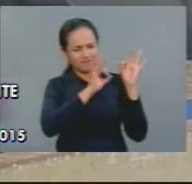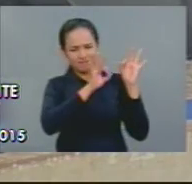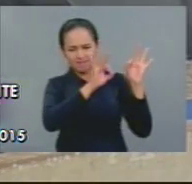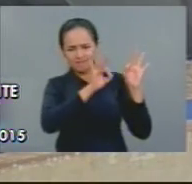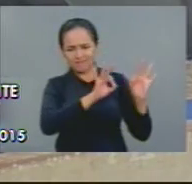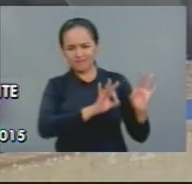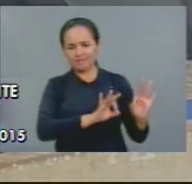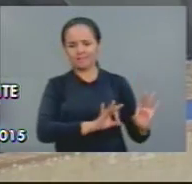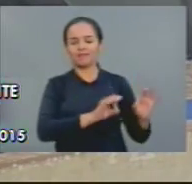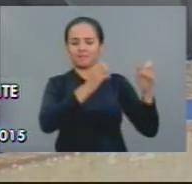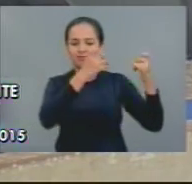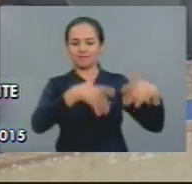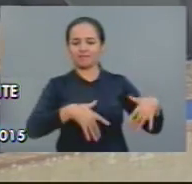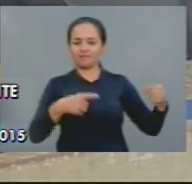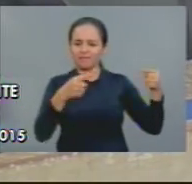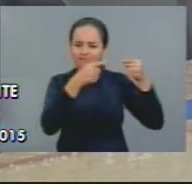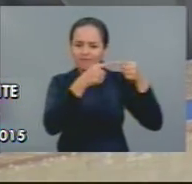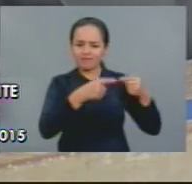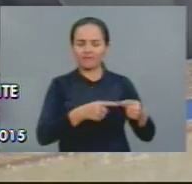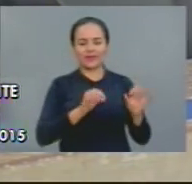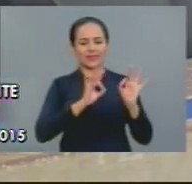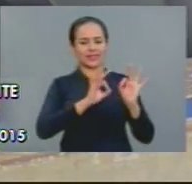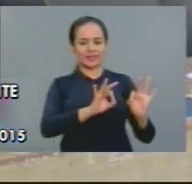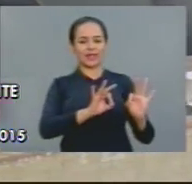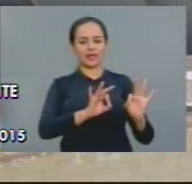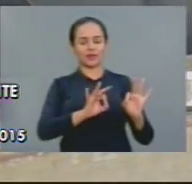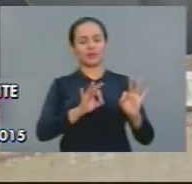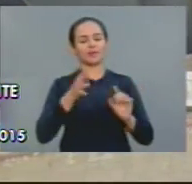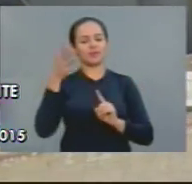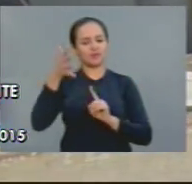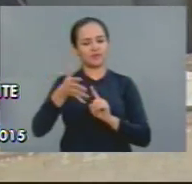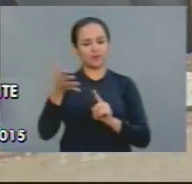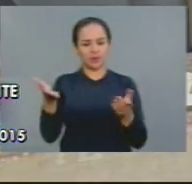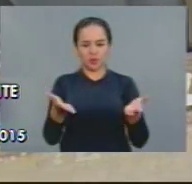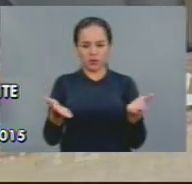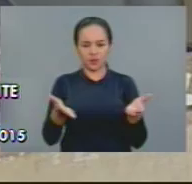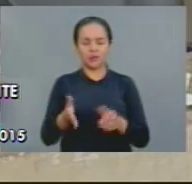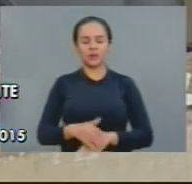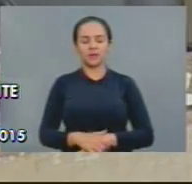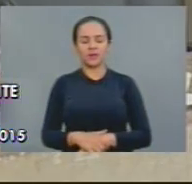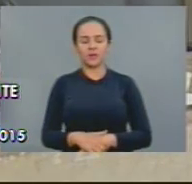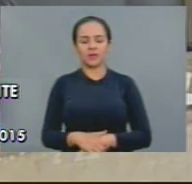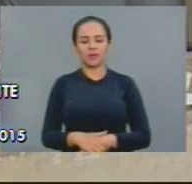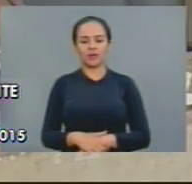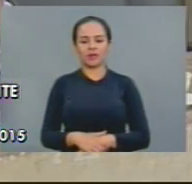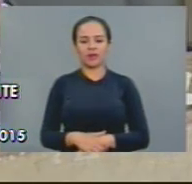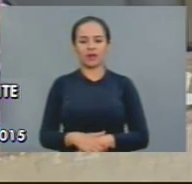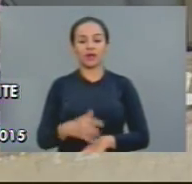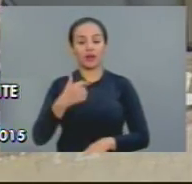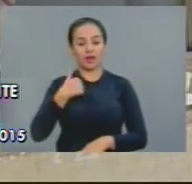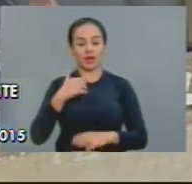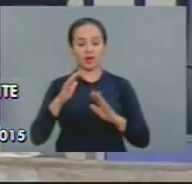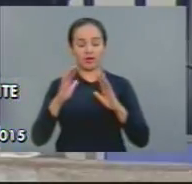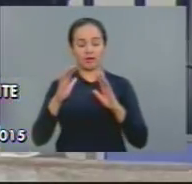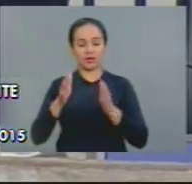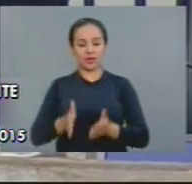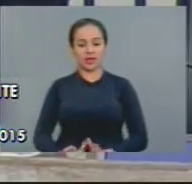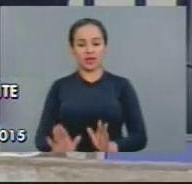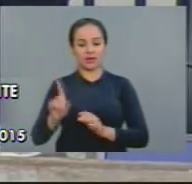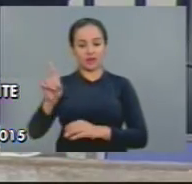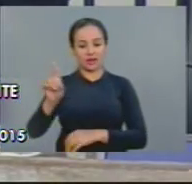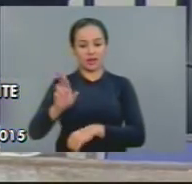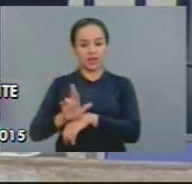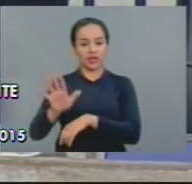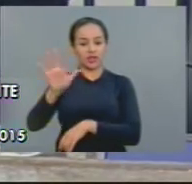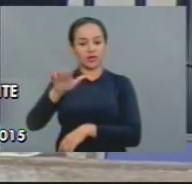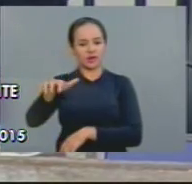do discurso que Vossa Excelência faz aqui nesse dia de hoje. Eu sou lá do Cariri e já